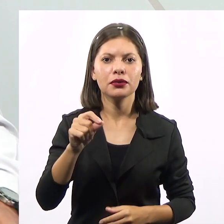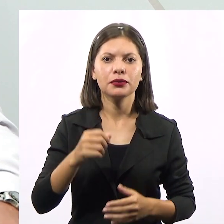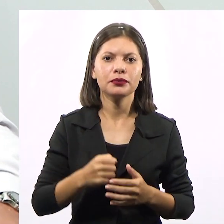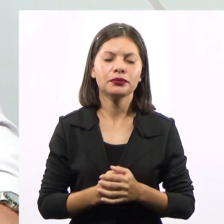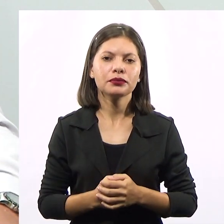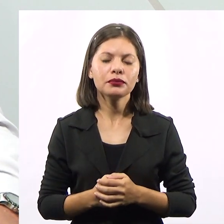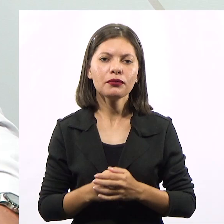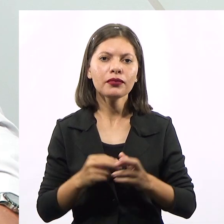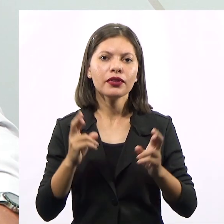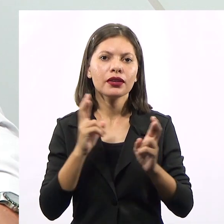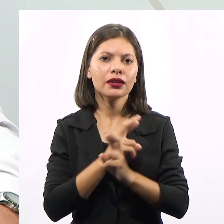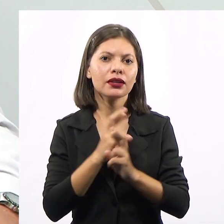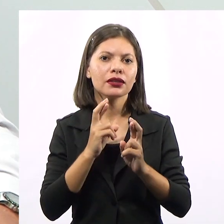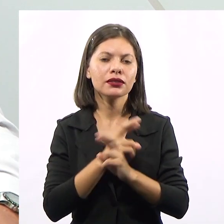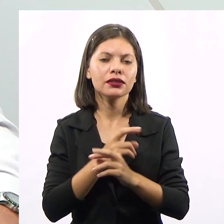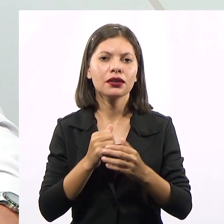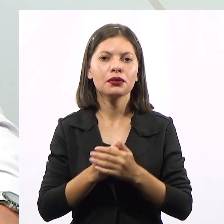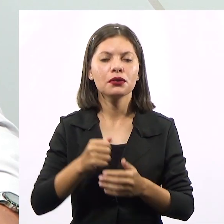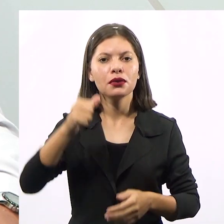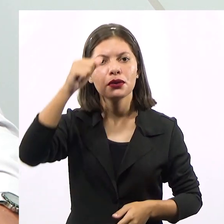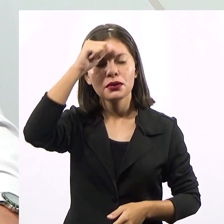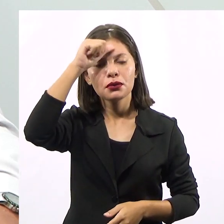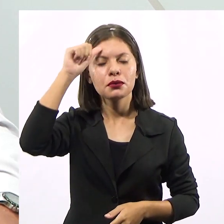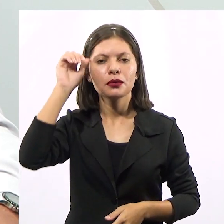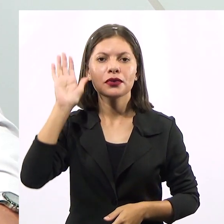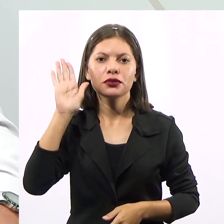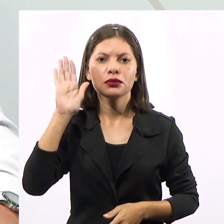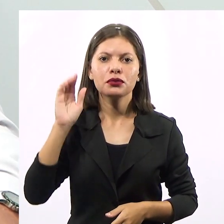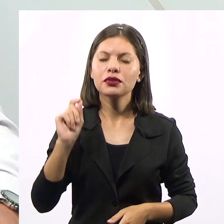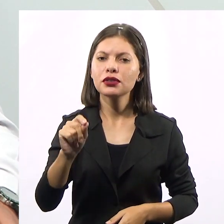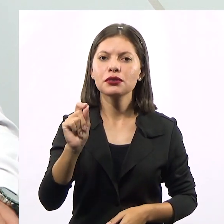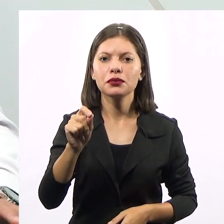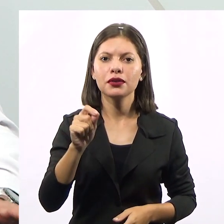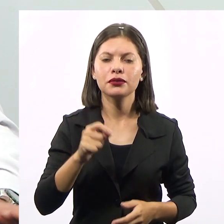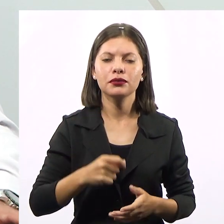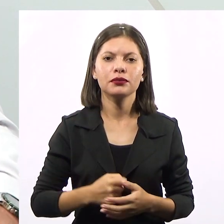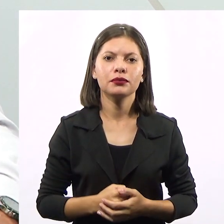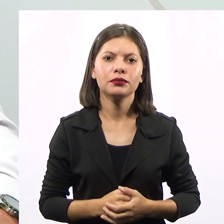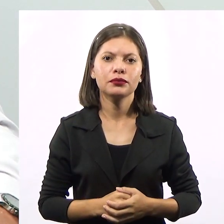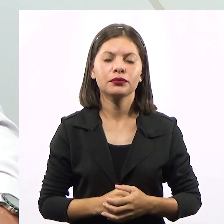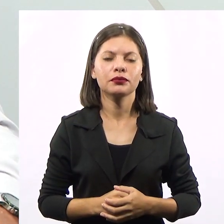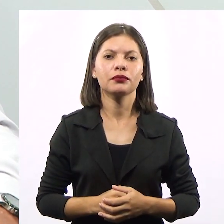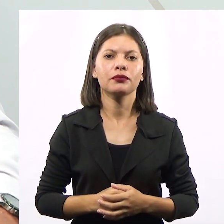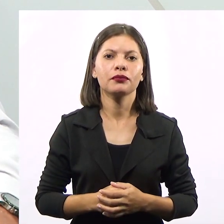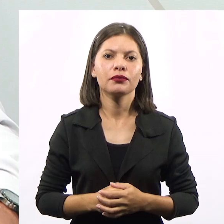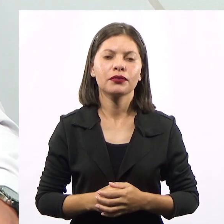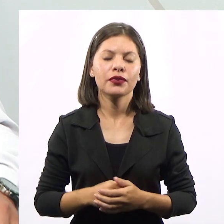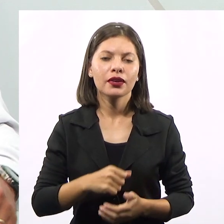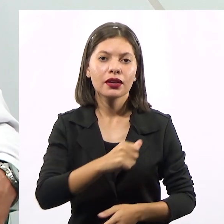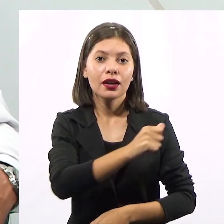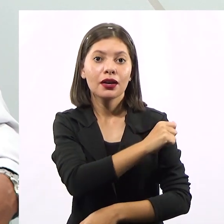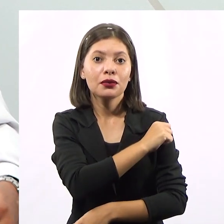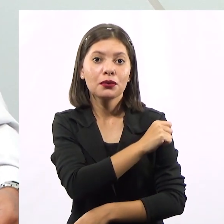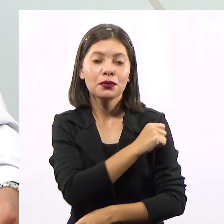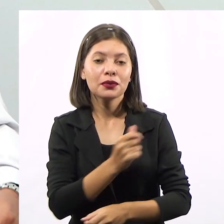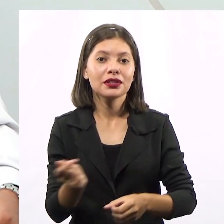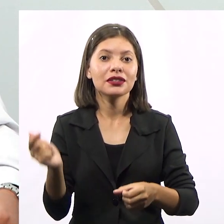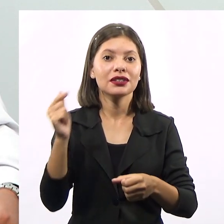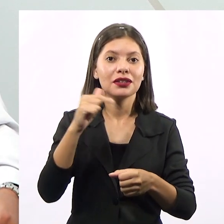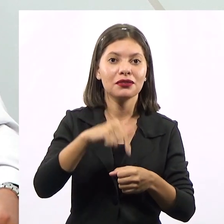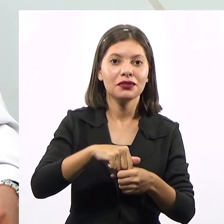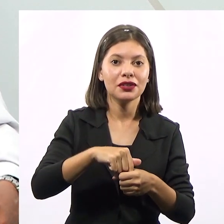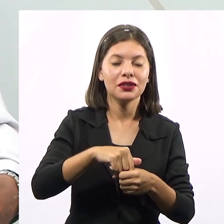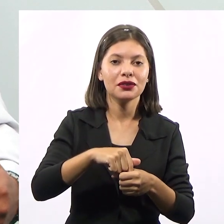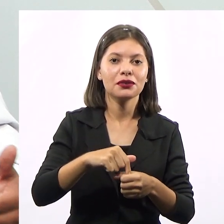por exemplo, com o sul do Amazonas, né, a região de Humaitá, como a professora Cleonete falou, que as alunas